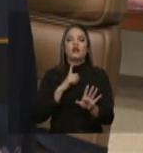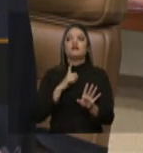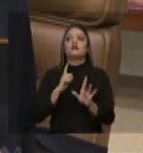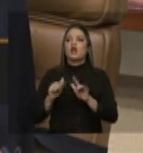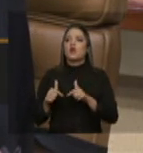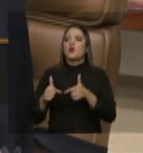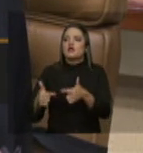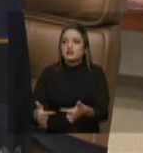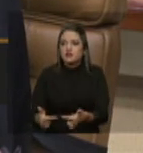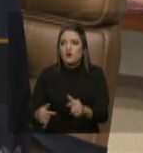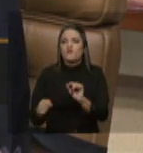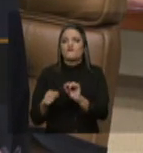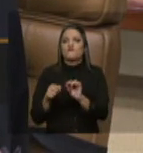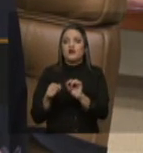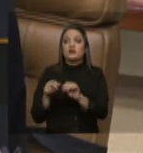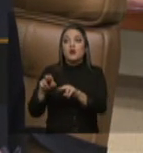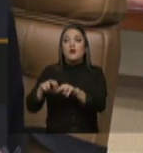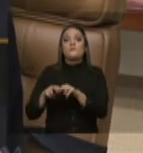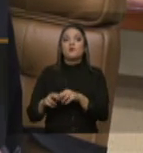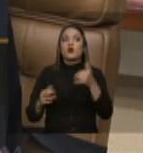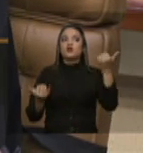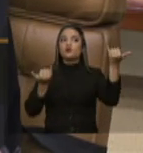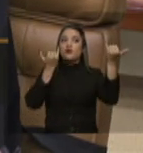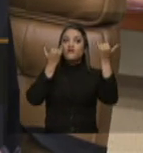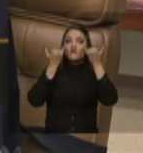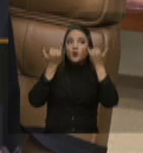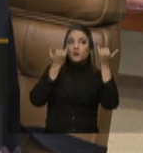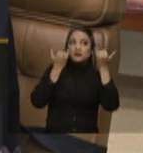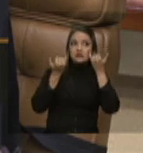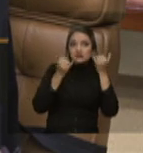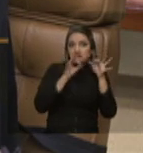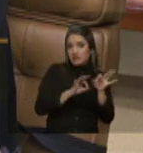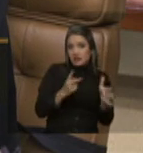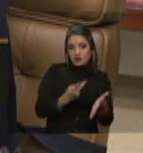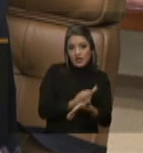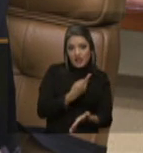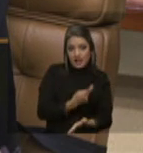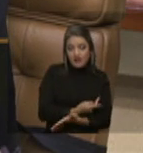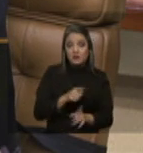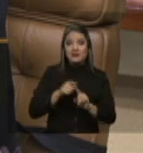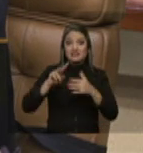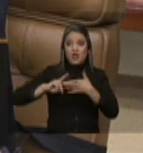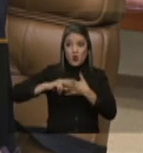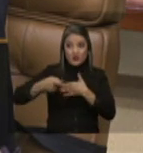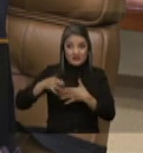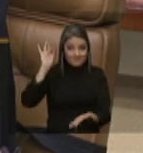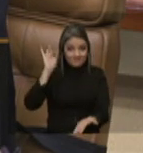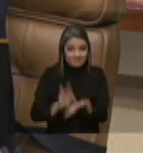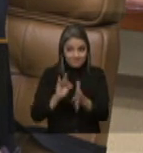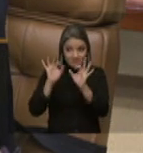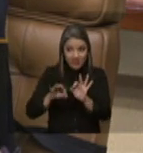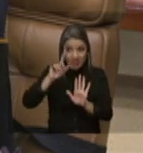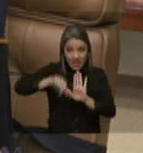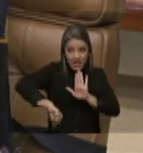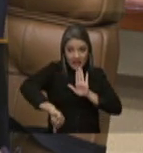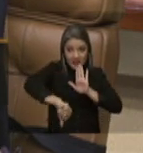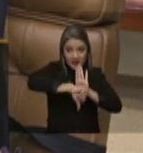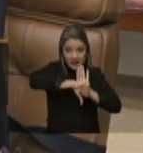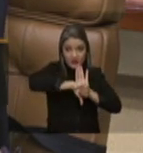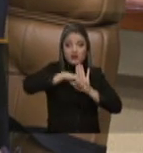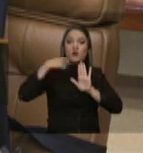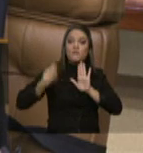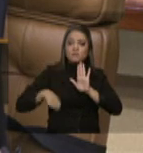ação decorrente de uma informação ou desinformação com consequências concretas que são criminosas e haverá de haver